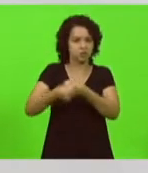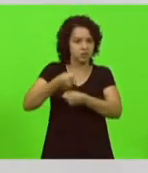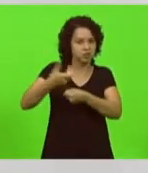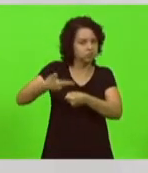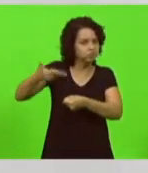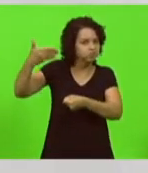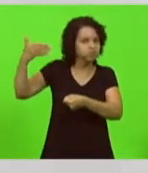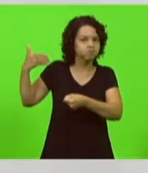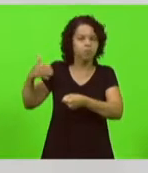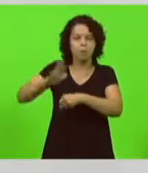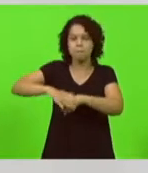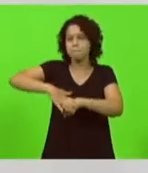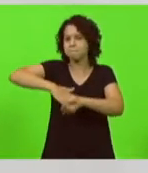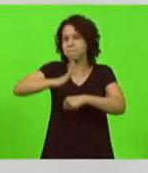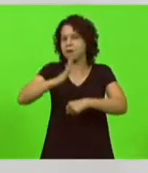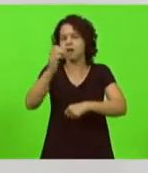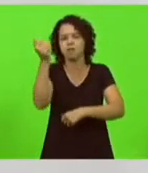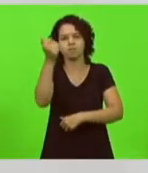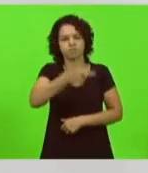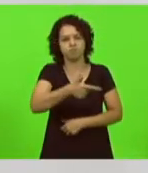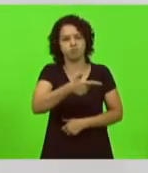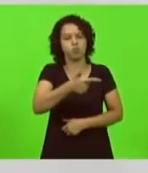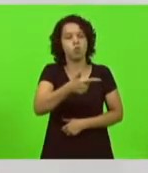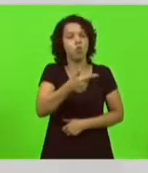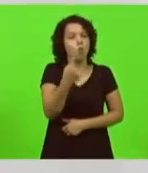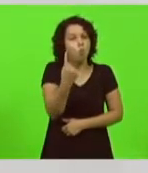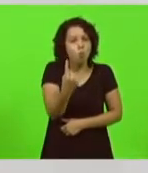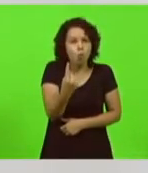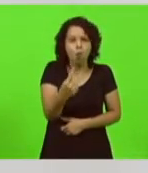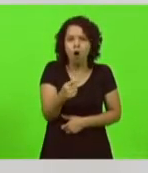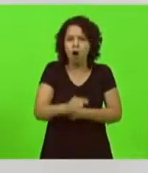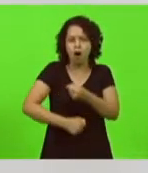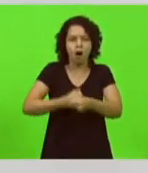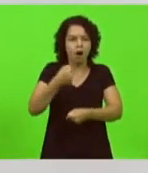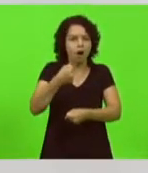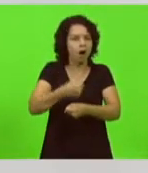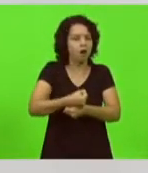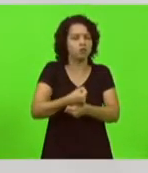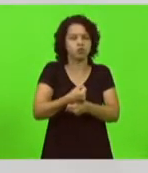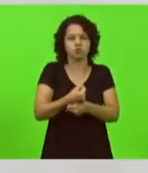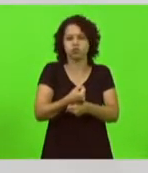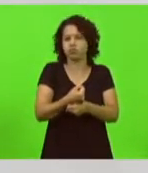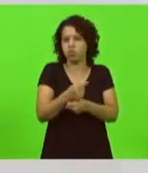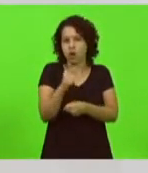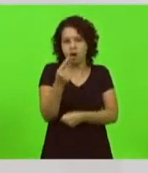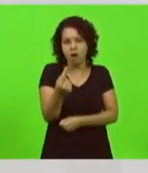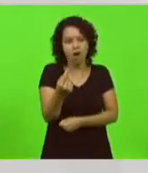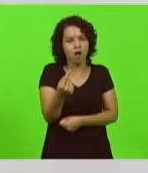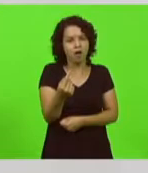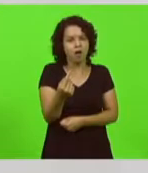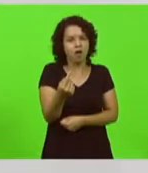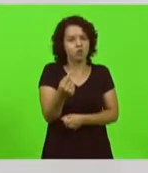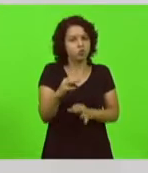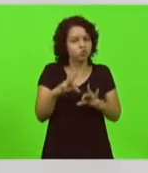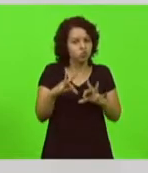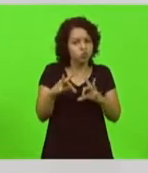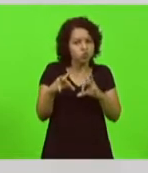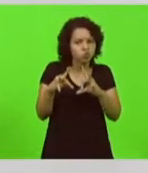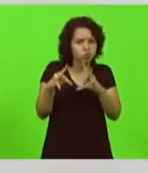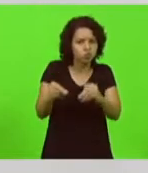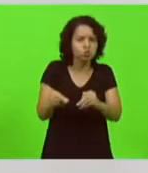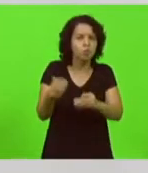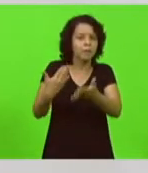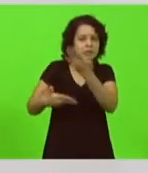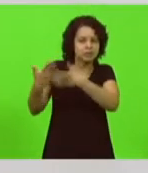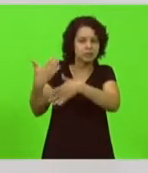Aliás, um único ano da nossa gestão, 2021, supera tudo o que foi investido nos 4 anos